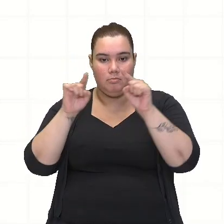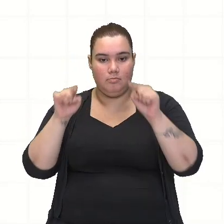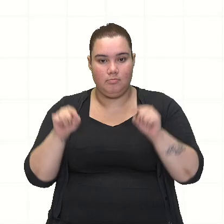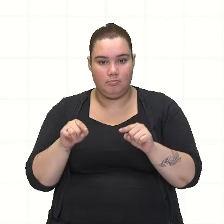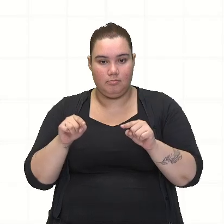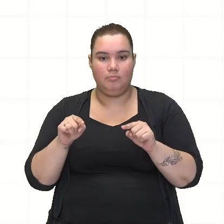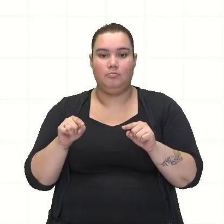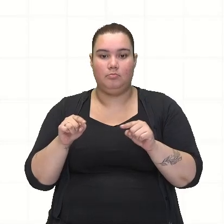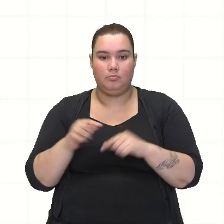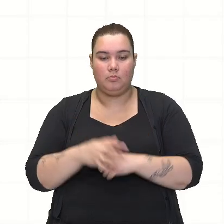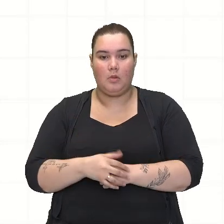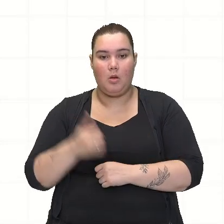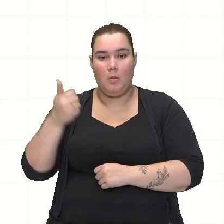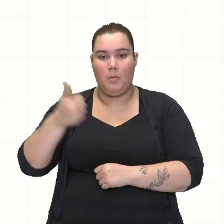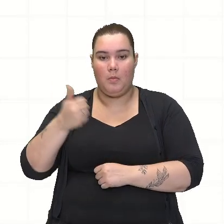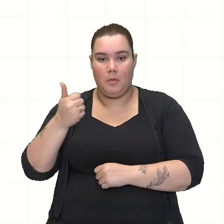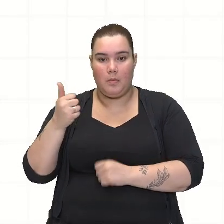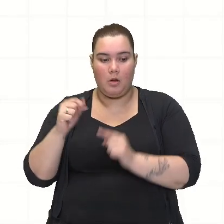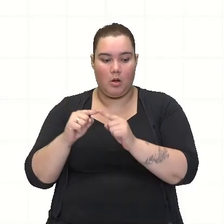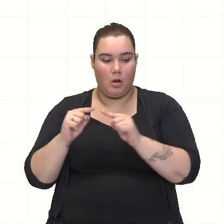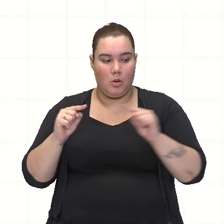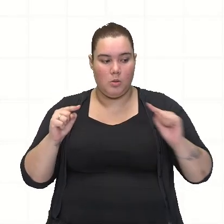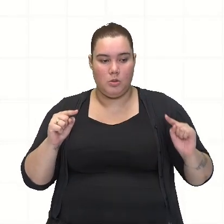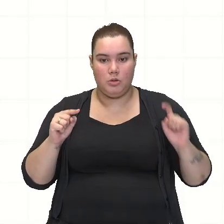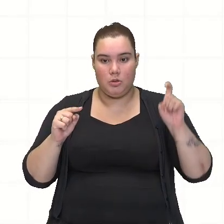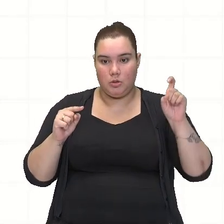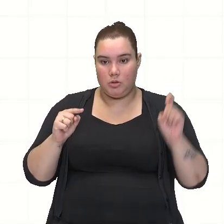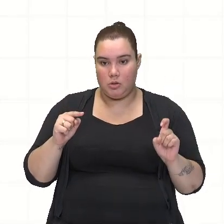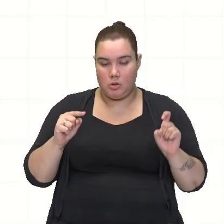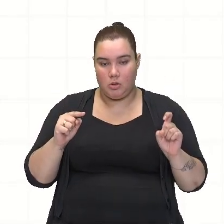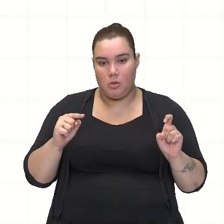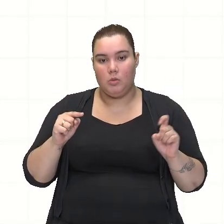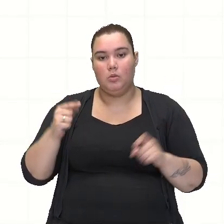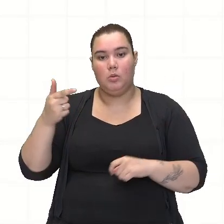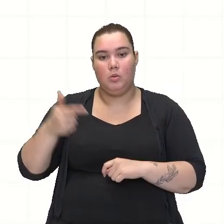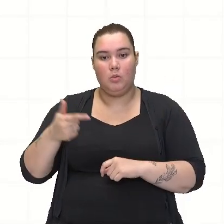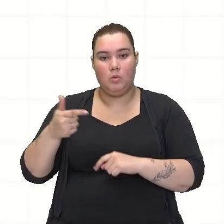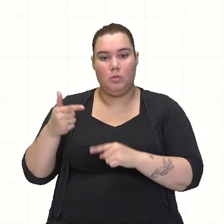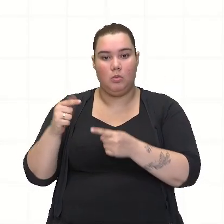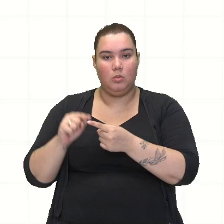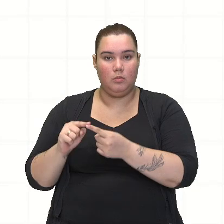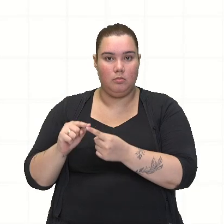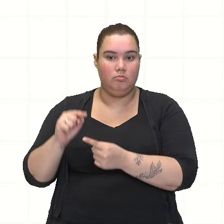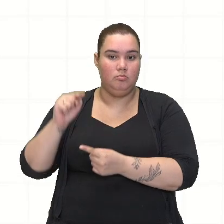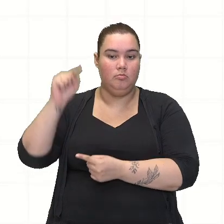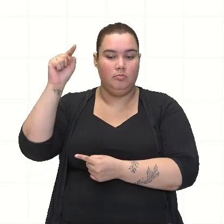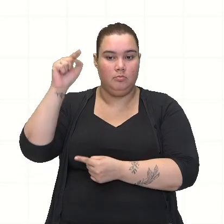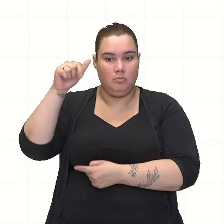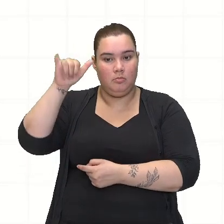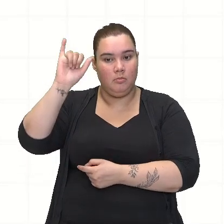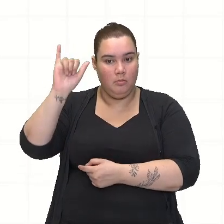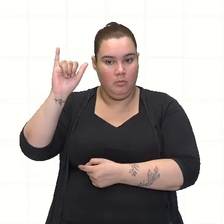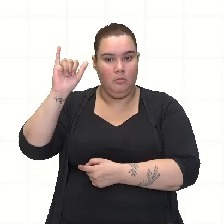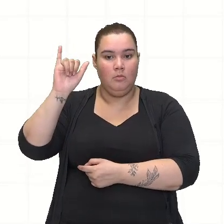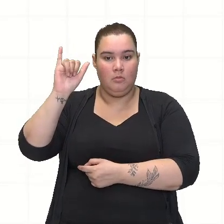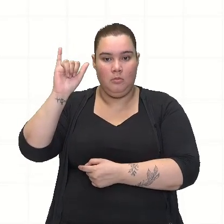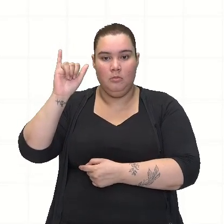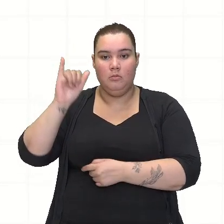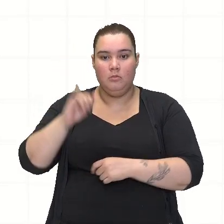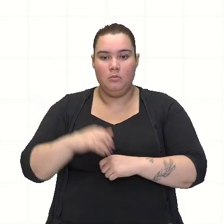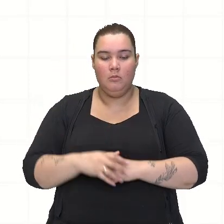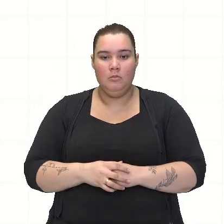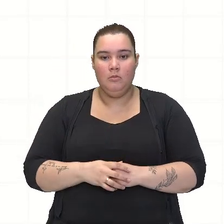porque o primeiro pertence ao eixo OX e o segundo pertence ao